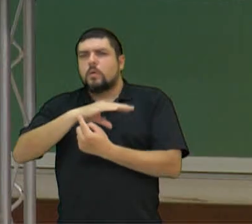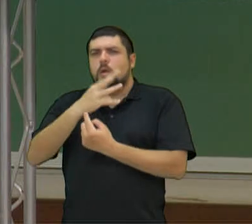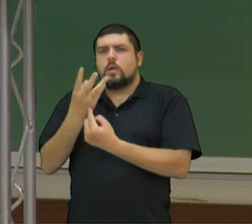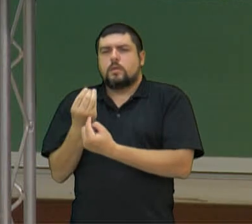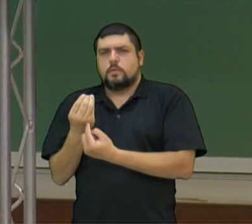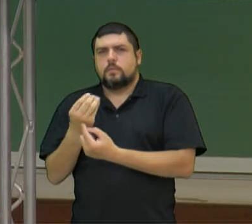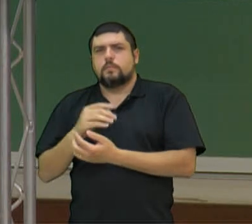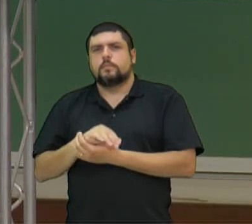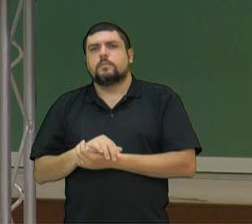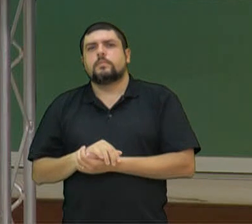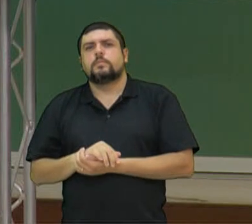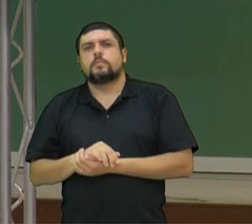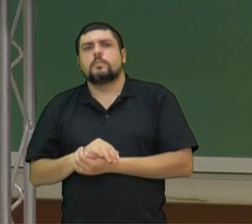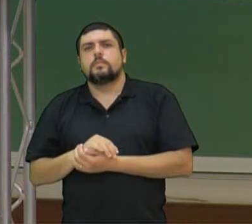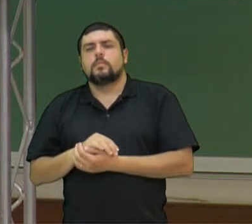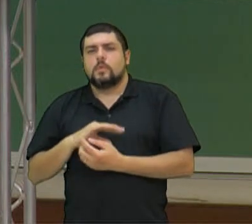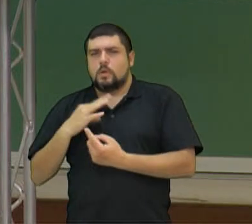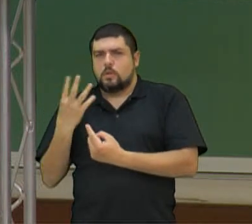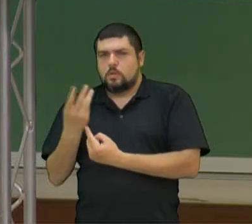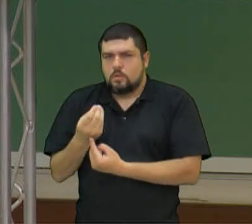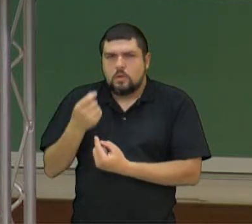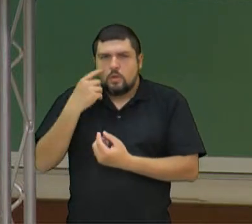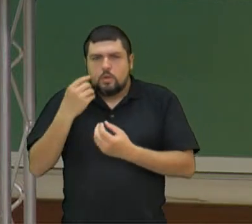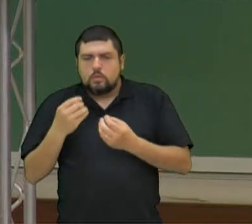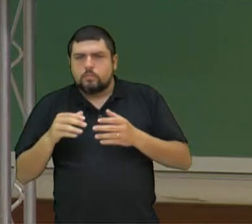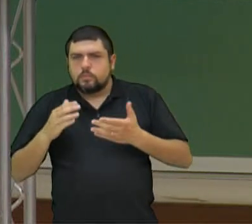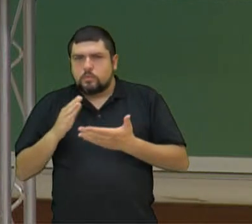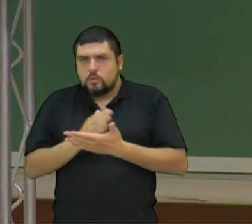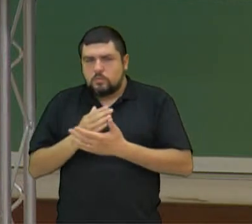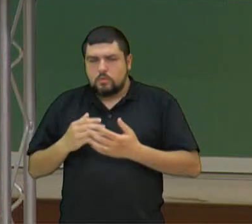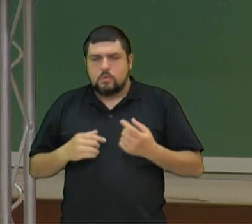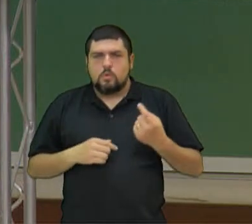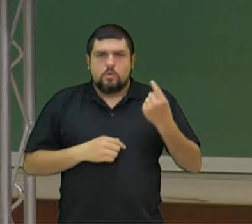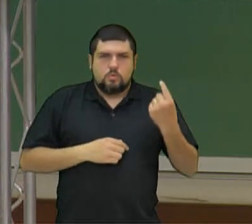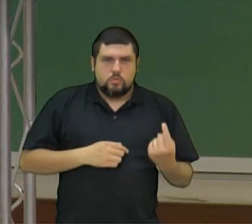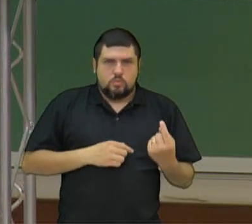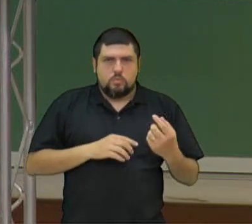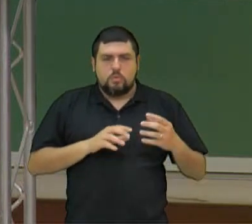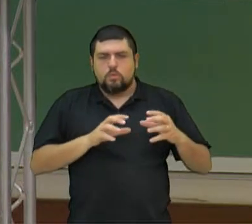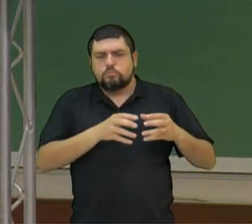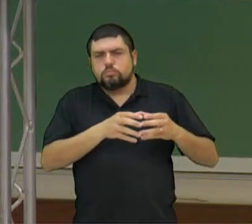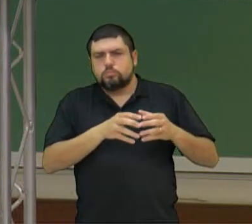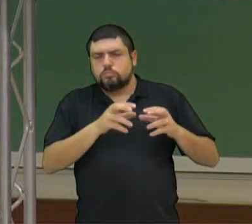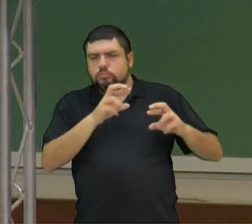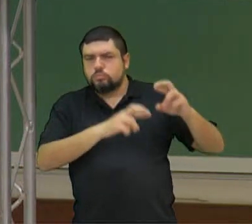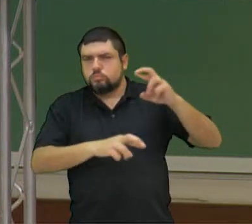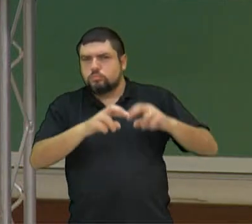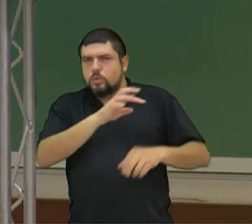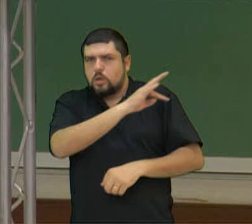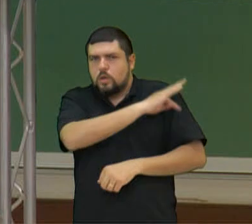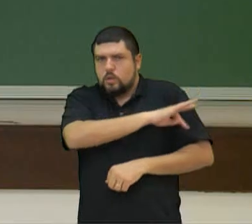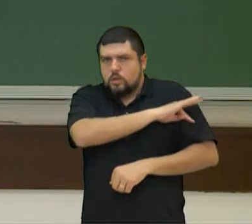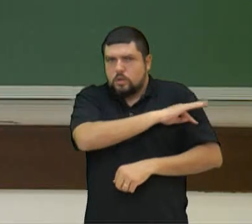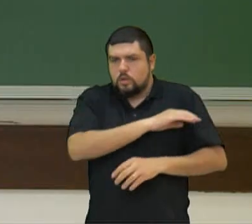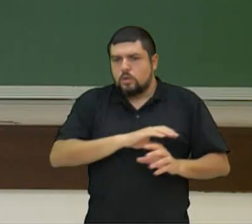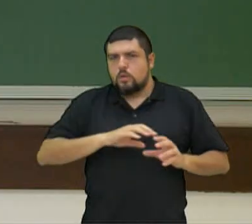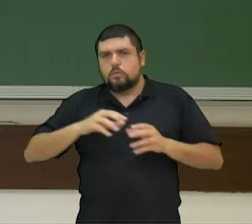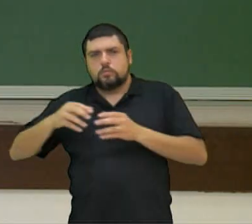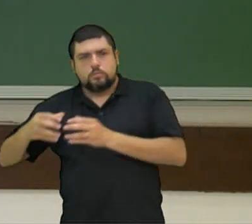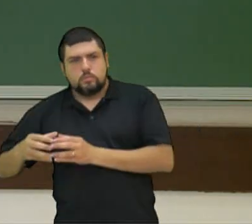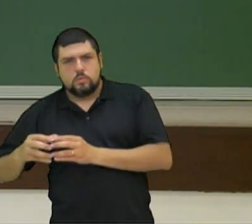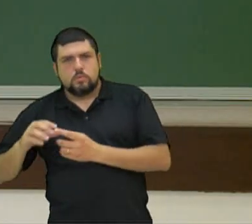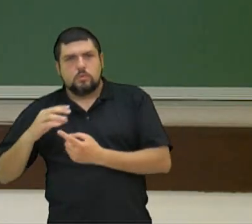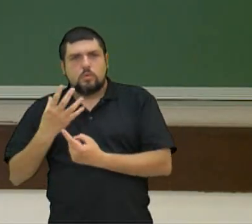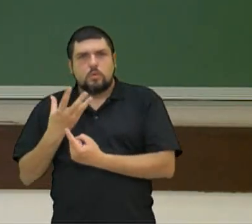as avaliações estão divididas em duas partes, a parte técnica e a parte artística, né? Então, o que